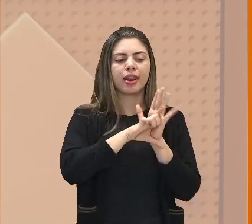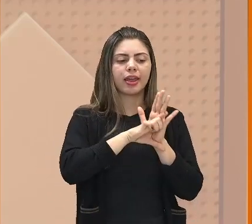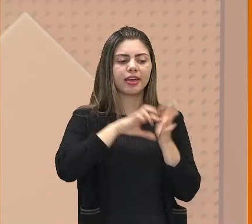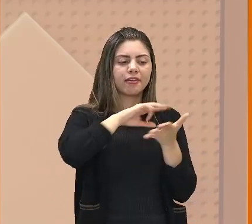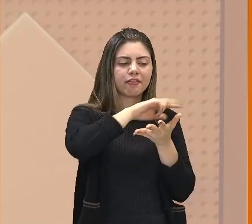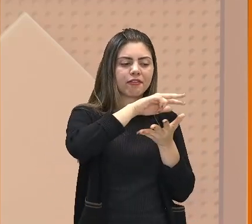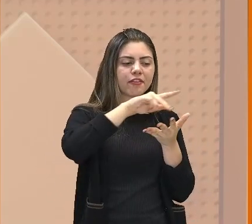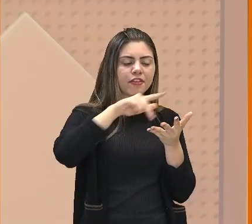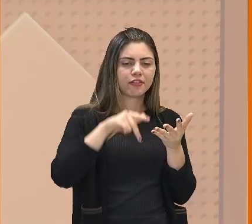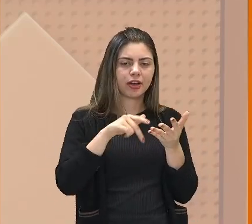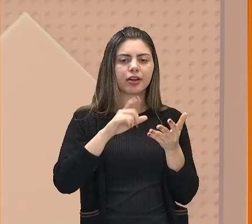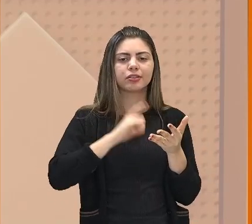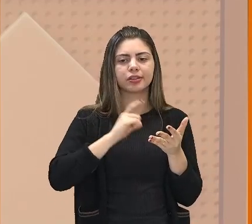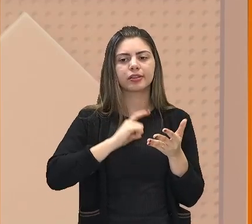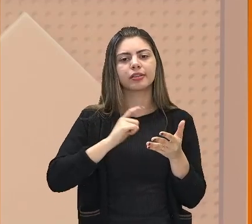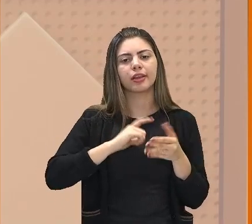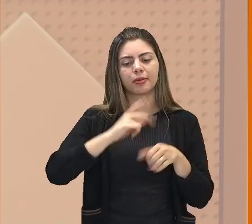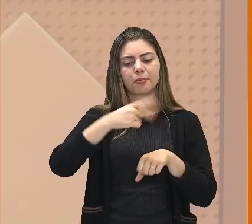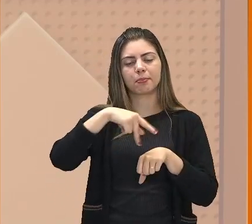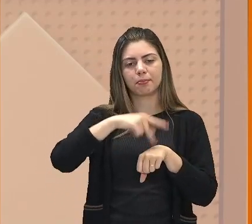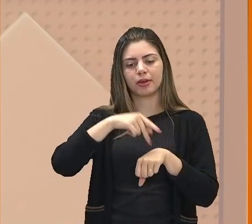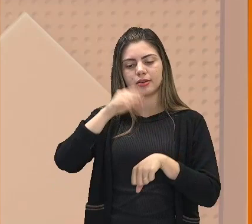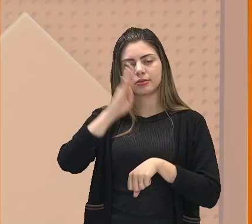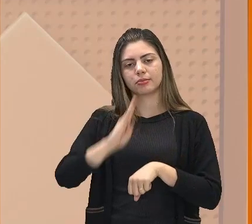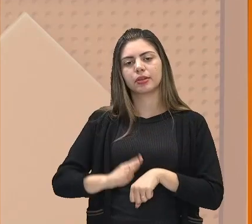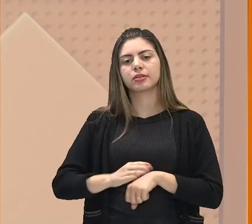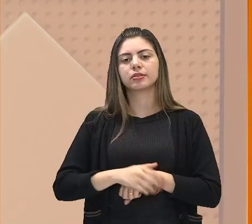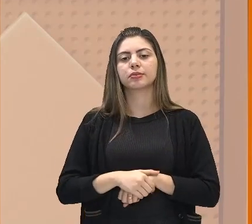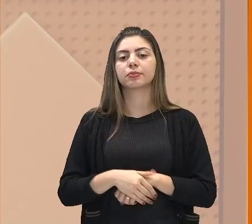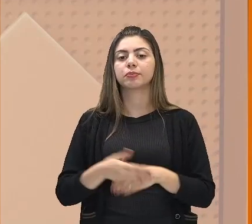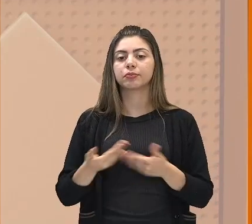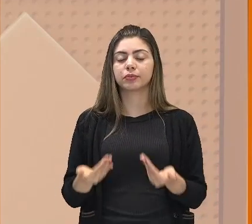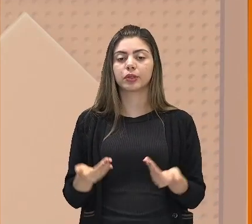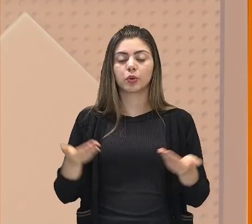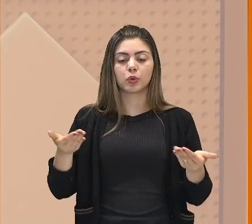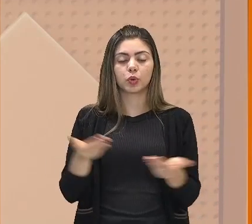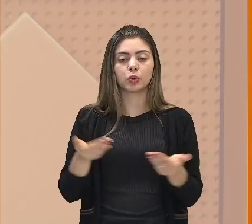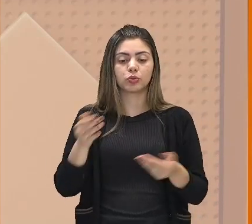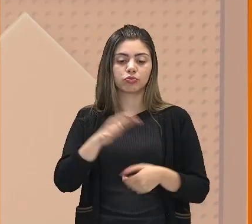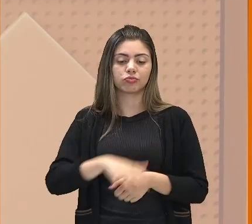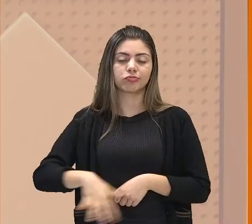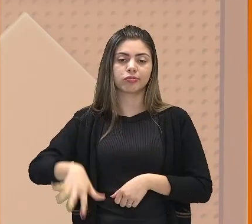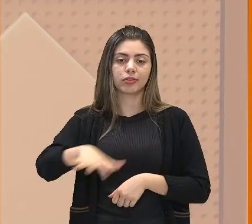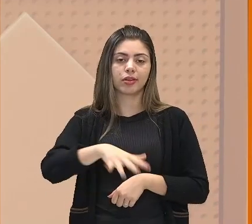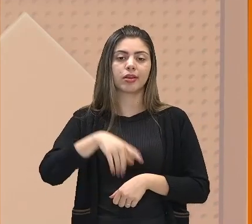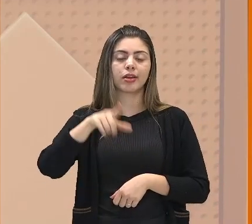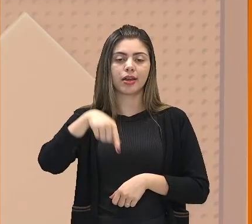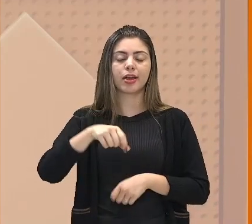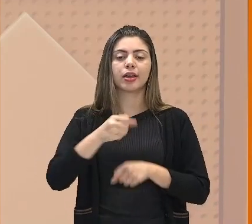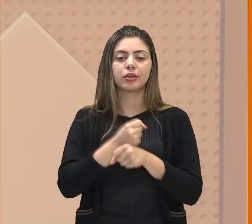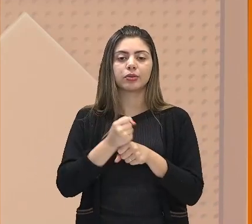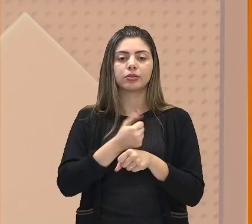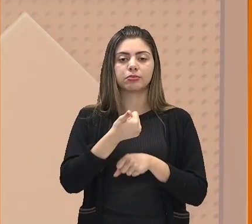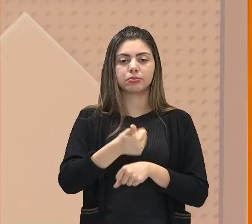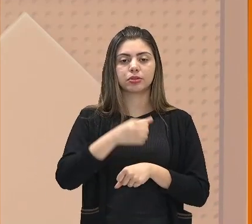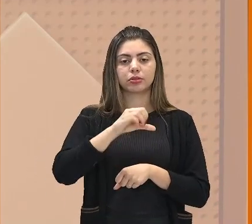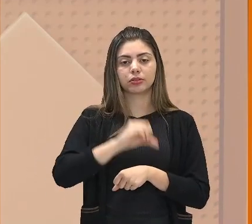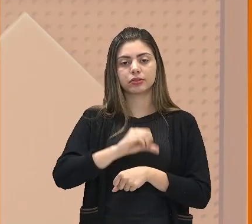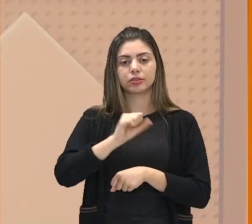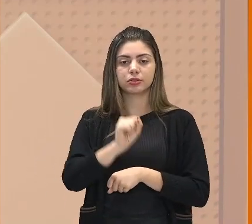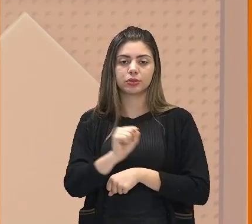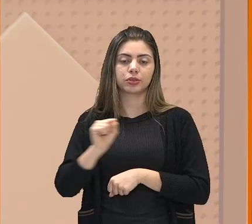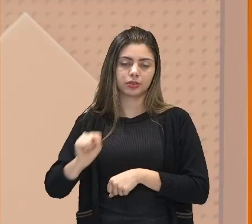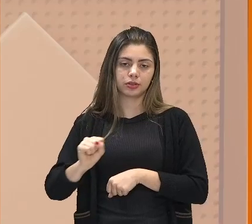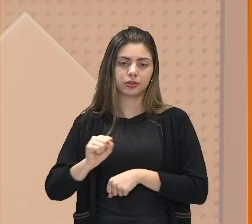vão reger o nosso país. E aqui está em vigor atual no nosso território é a de 1988, que